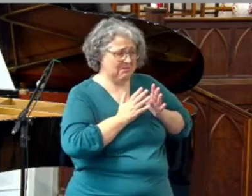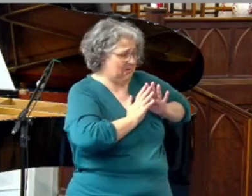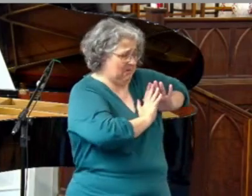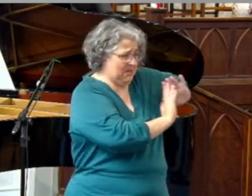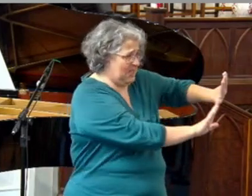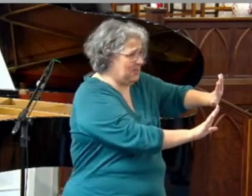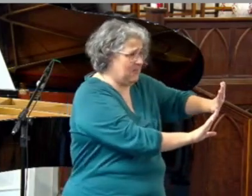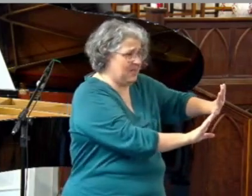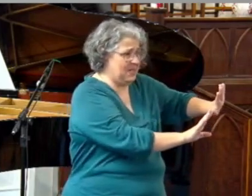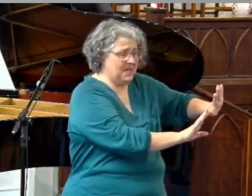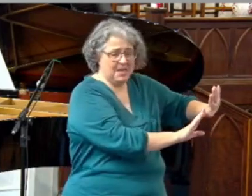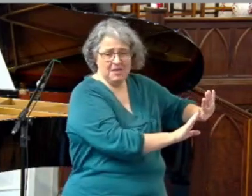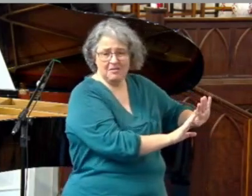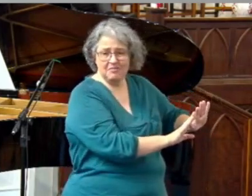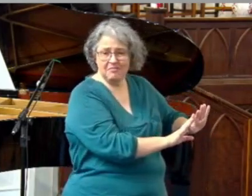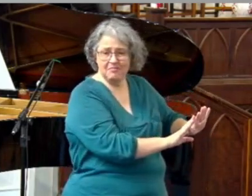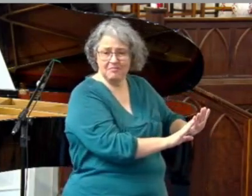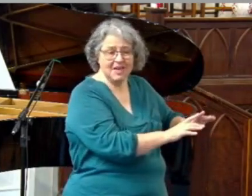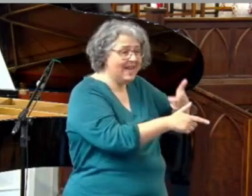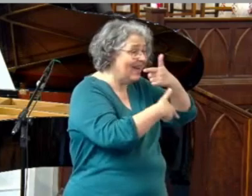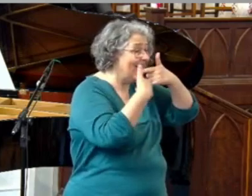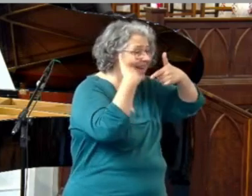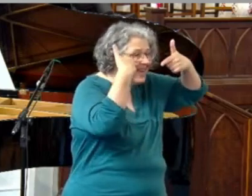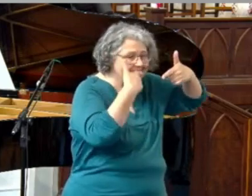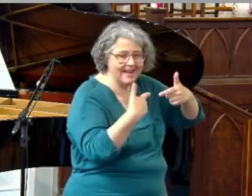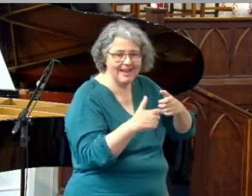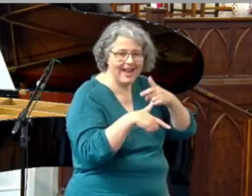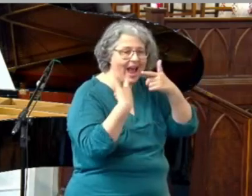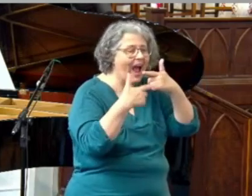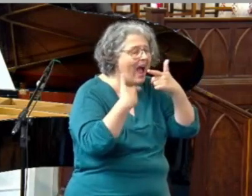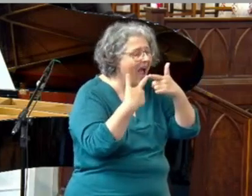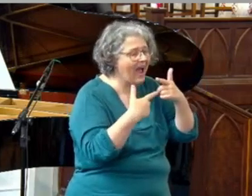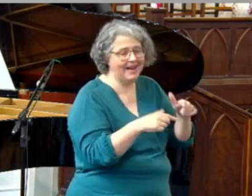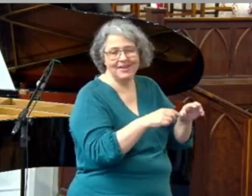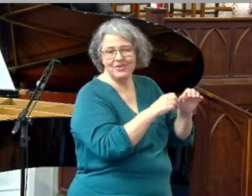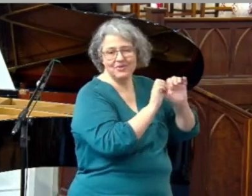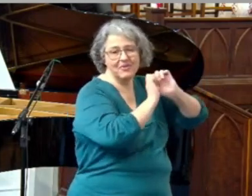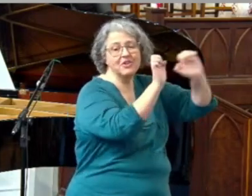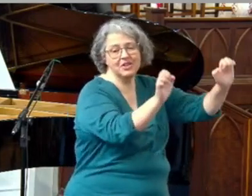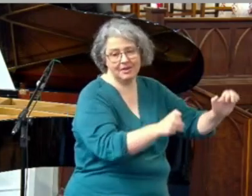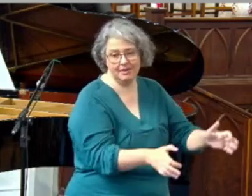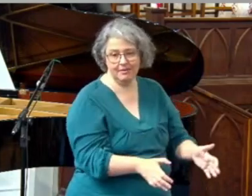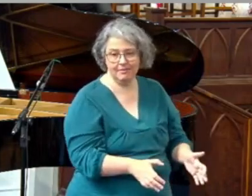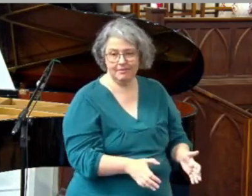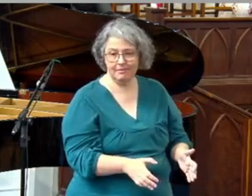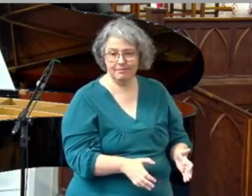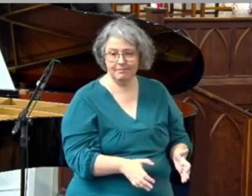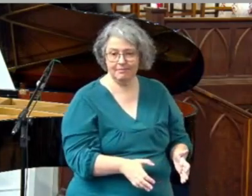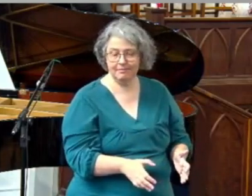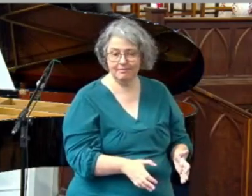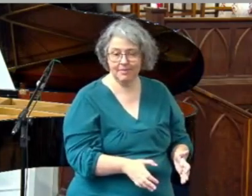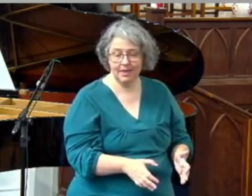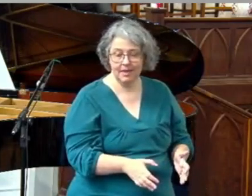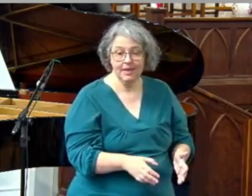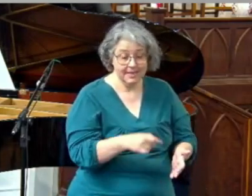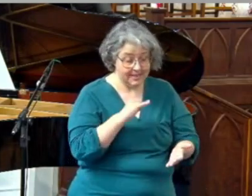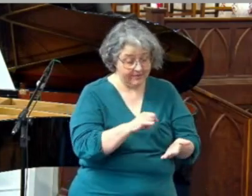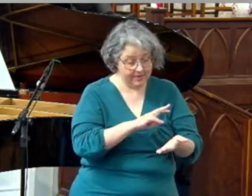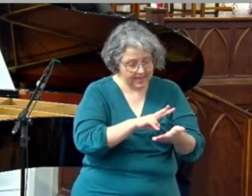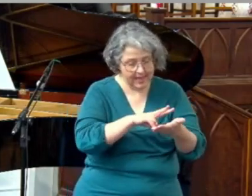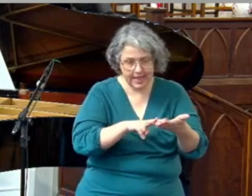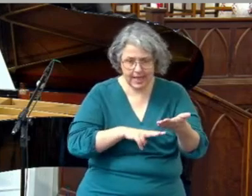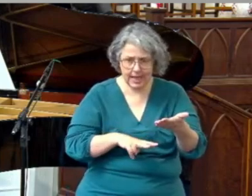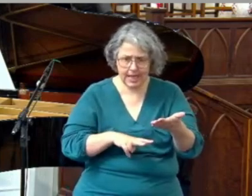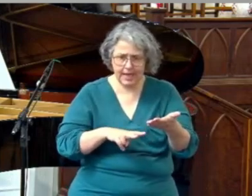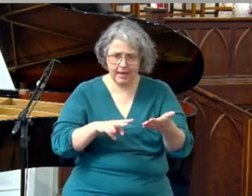do evangelho. Não é diferente ao longo dos séculos. Se você ler um livro de história da igreja,